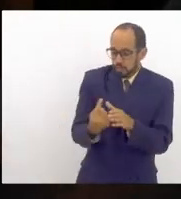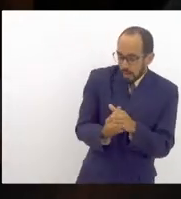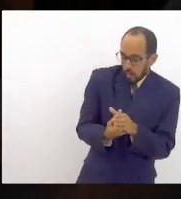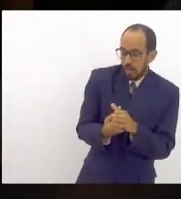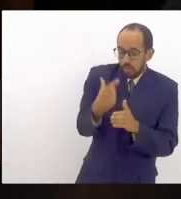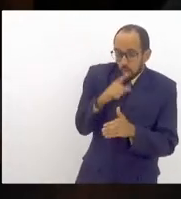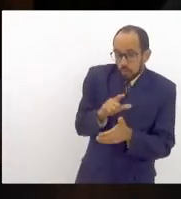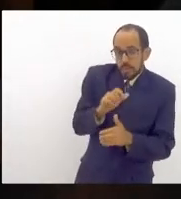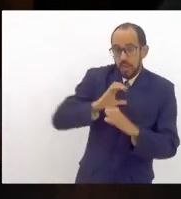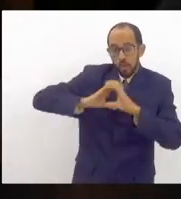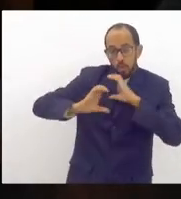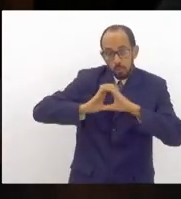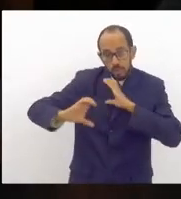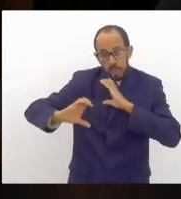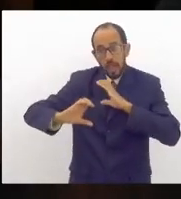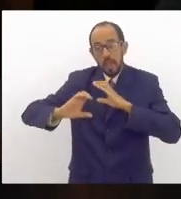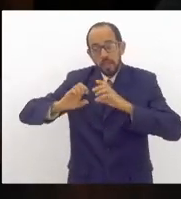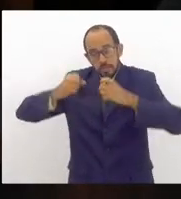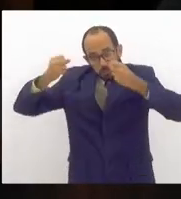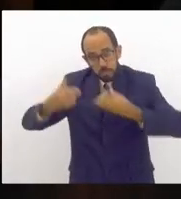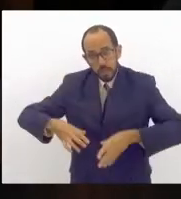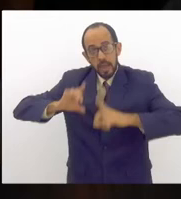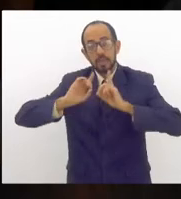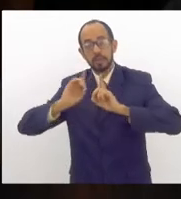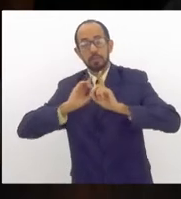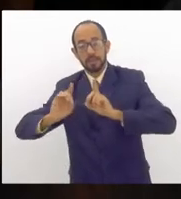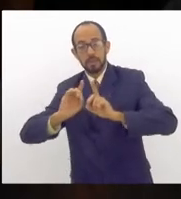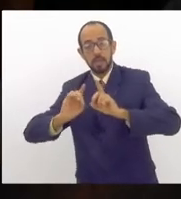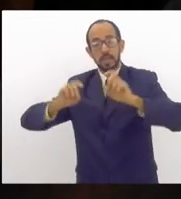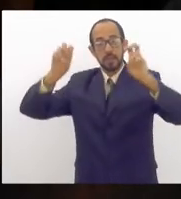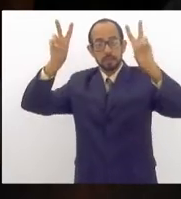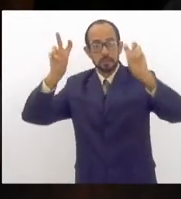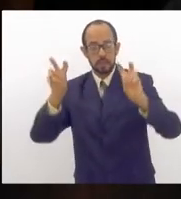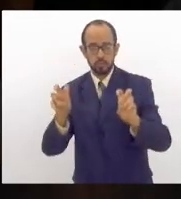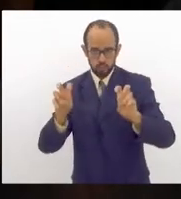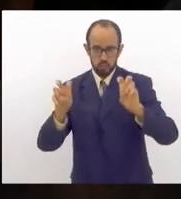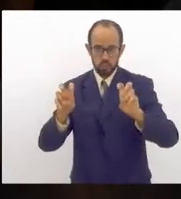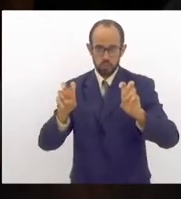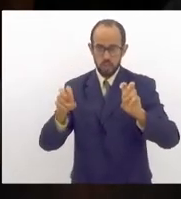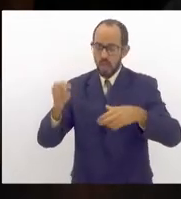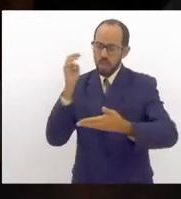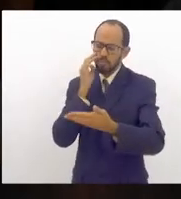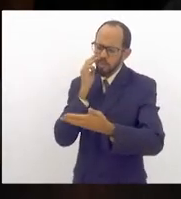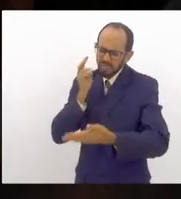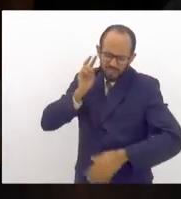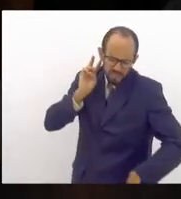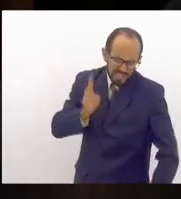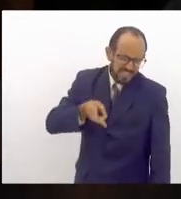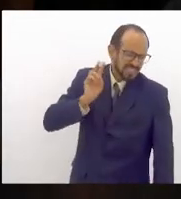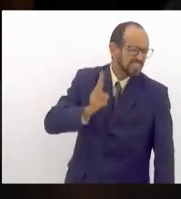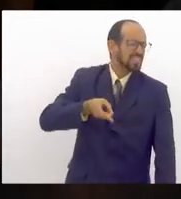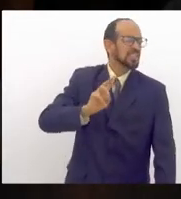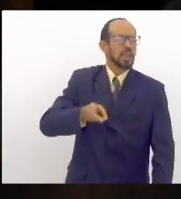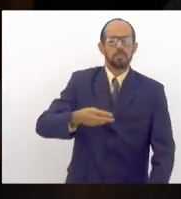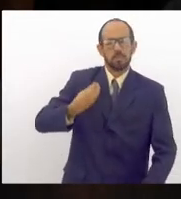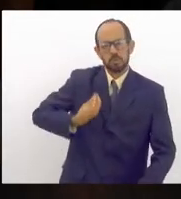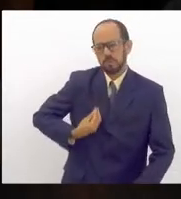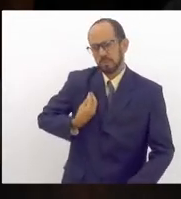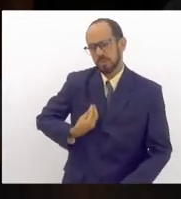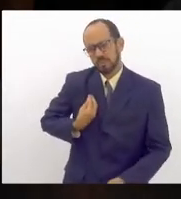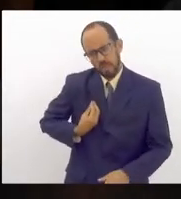debater essas questões com muito com muito com muito carinho com muito respeito a Mônica sempre teve muito presente na na na